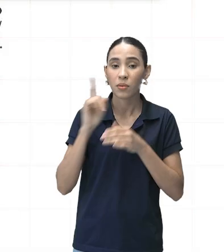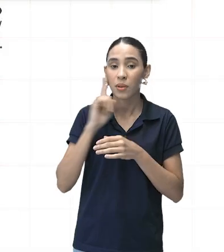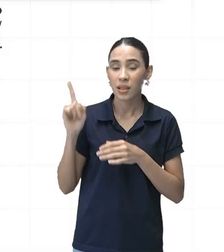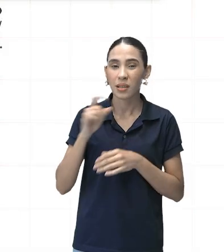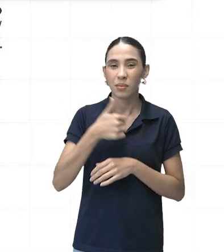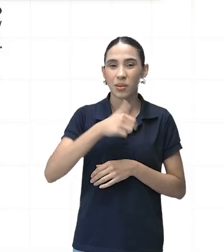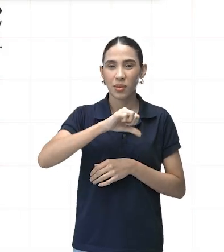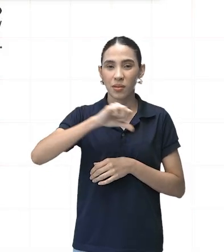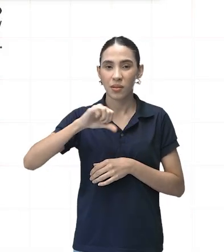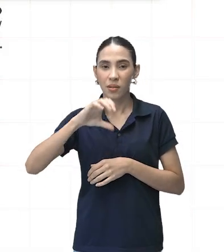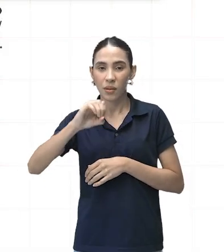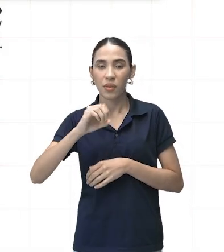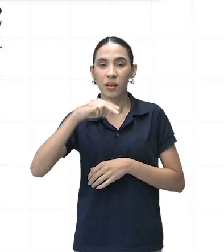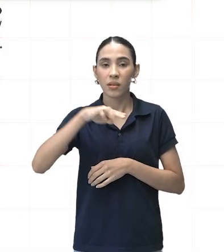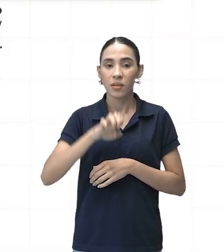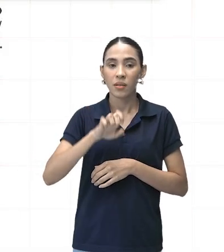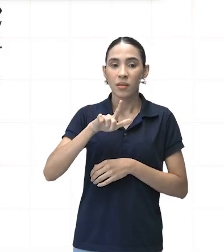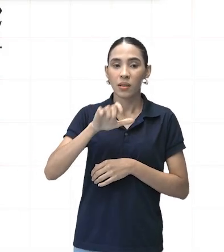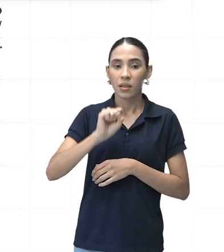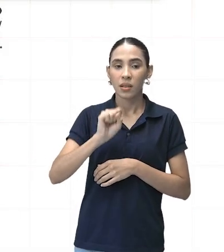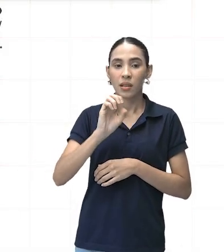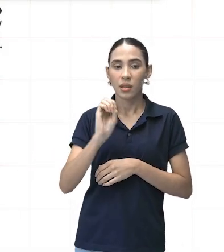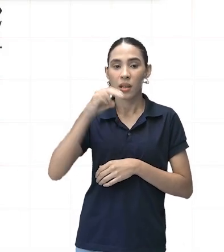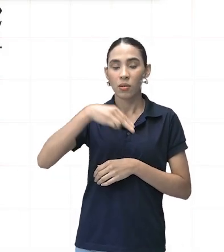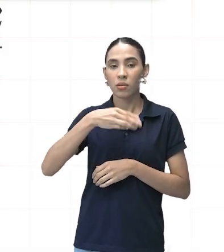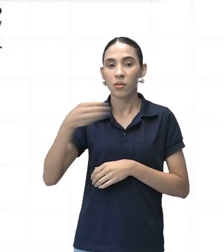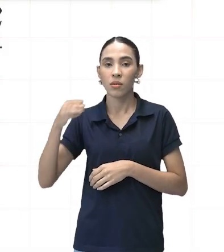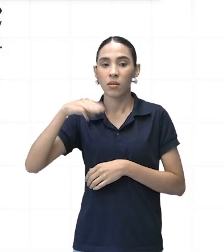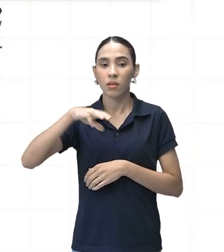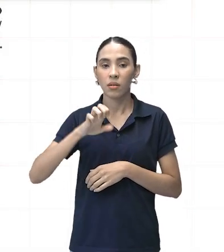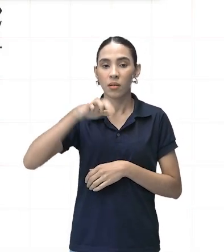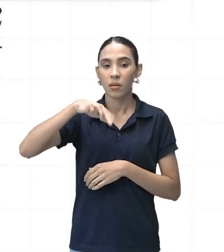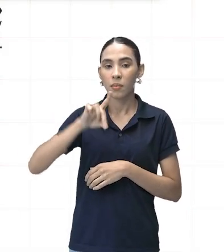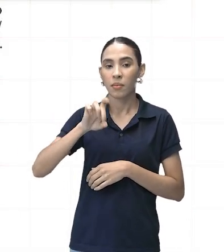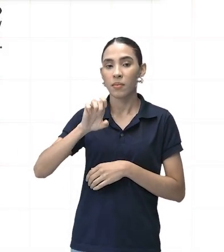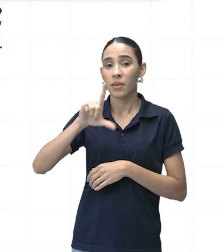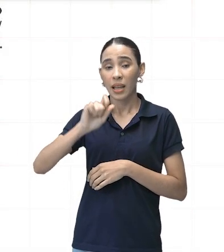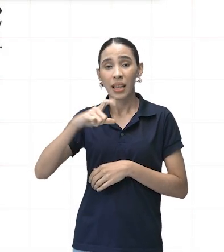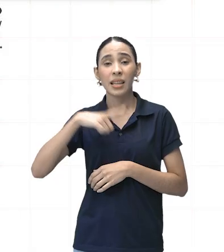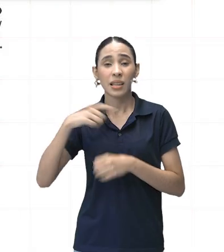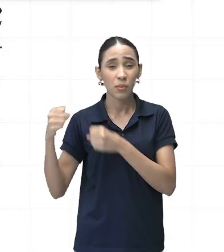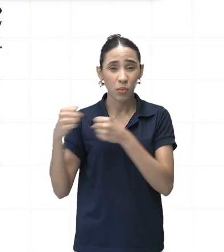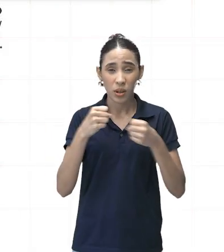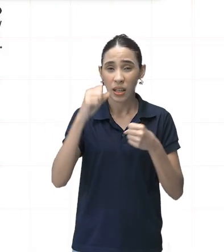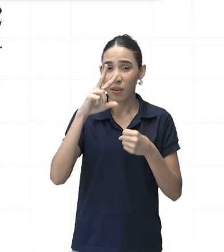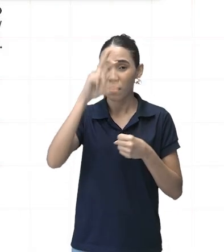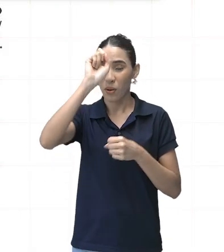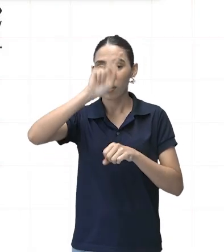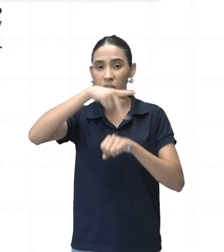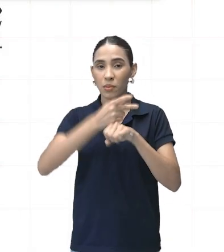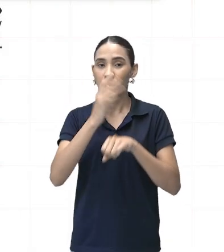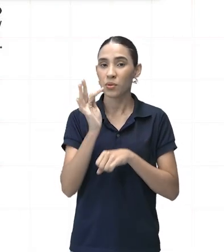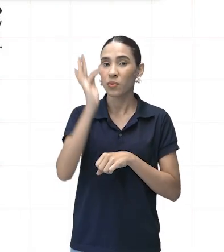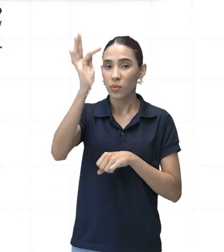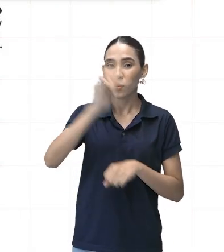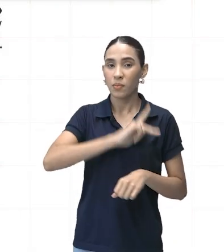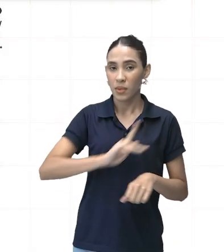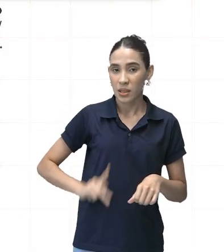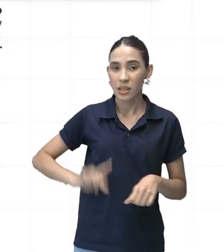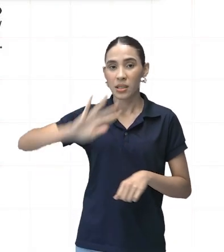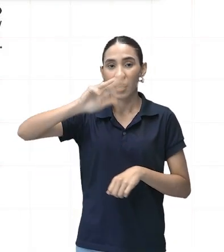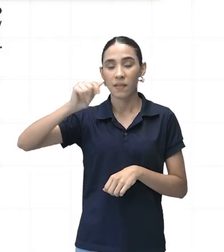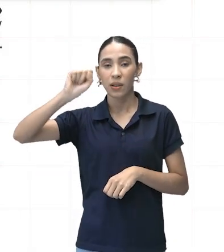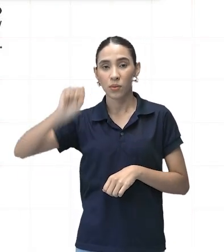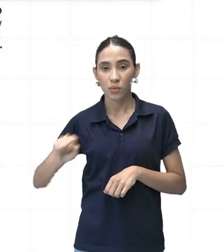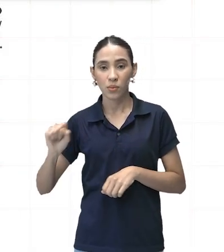período, tá, Nelson Mandela também acaba tendo bastante poder e futuramente acaba se tornando o presidente da África